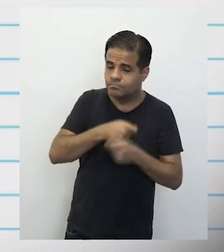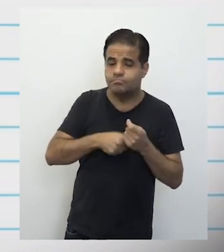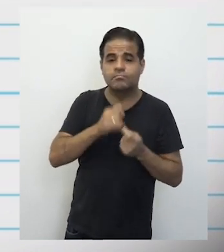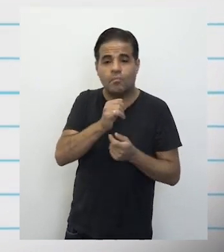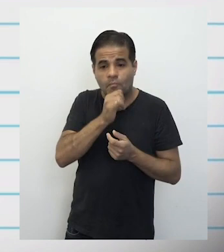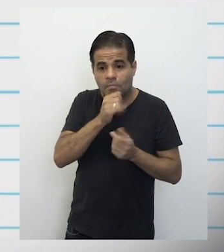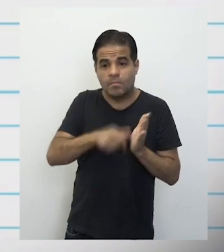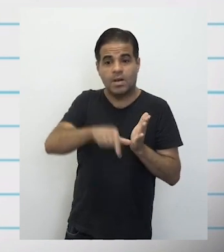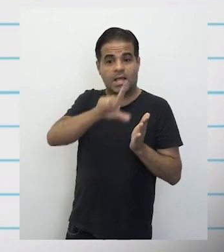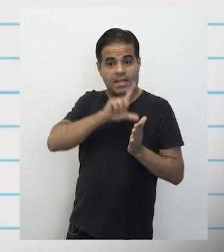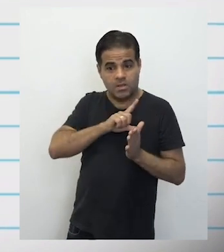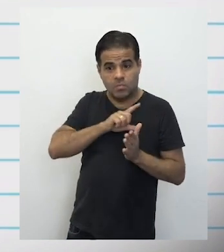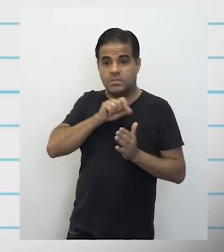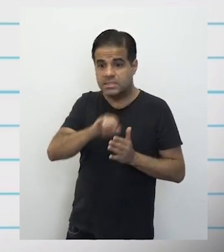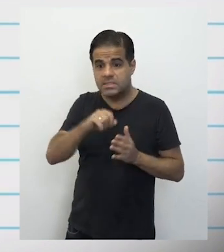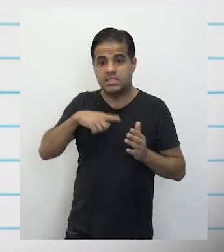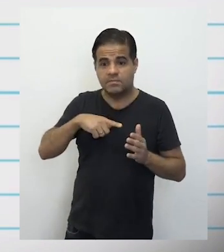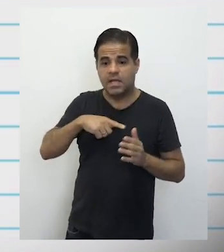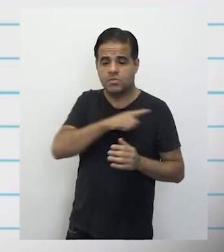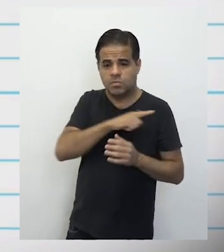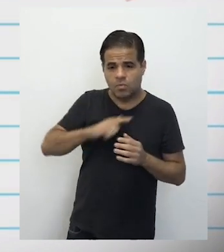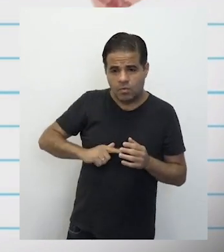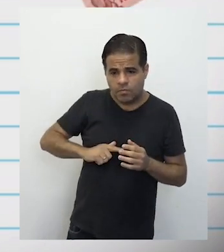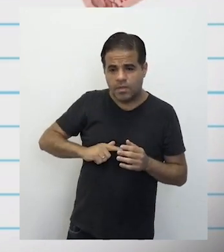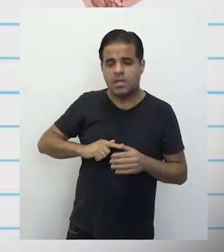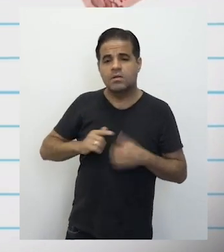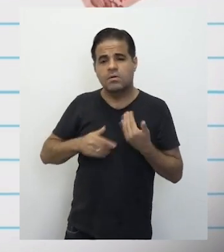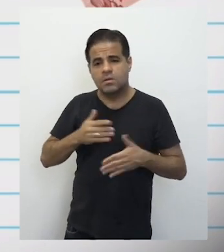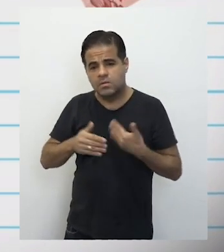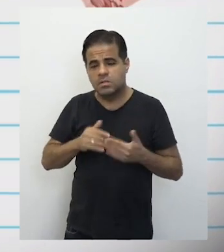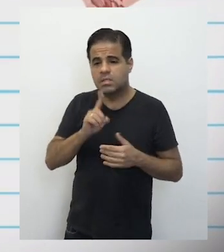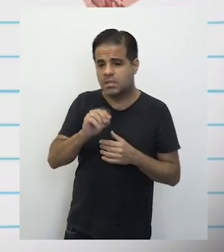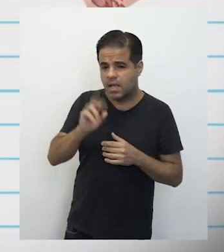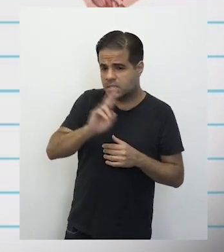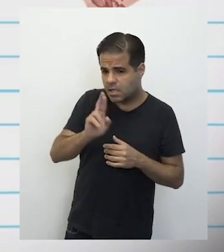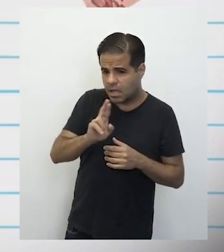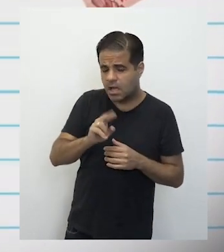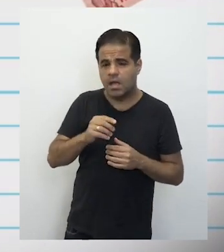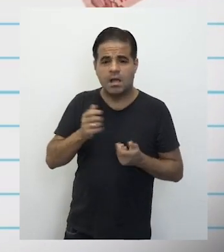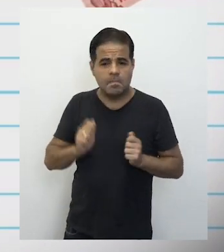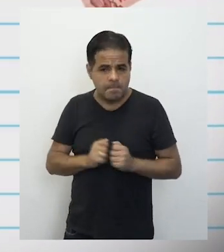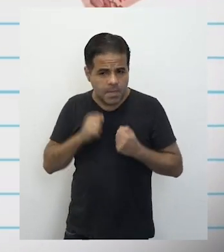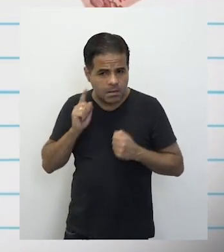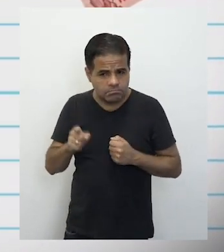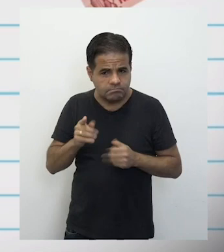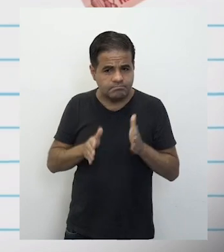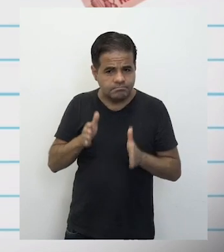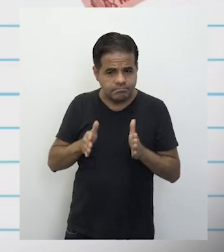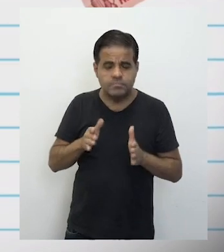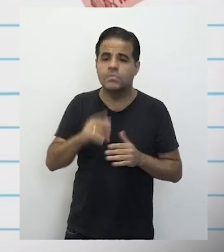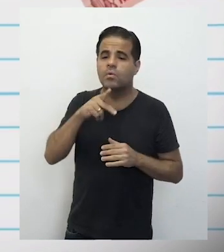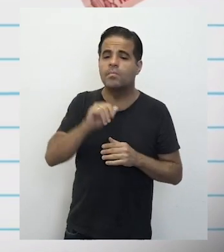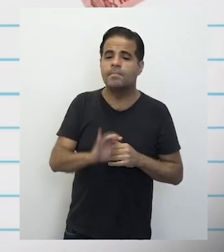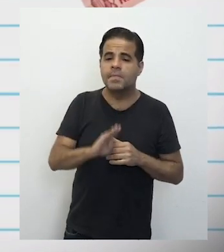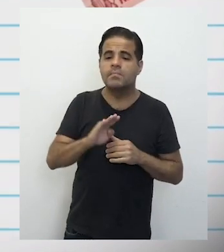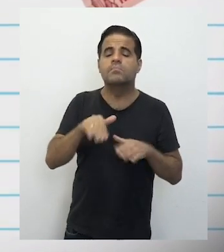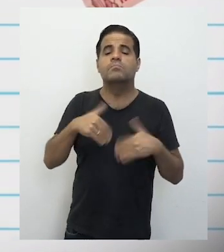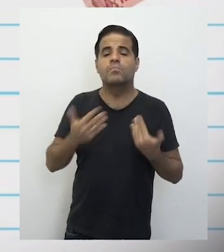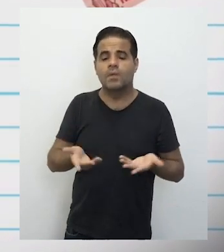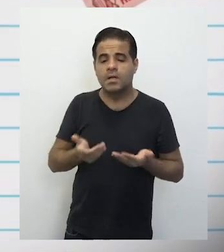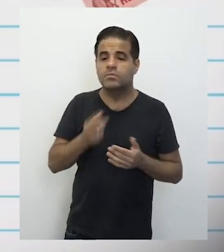exemplo anterior, caso houvesse um governo que cobrasse um imposto de R$10 sobre a venda do pão naquele período, o PIB seria então